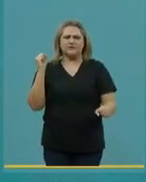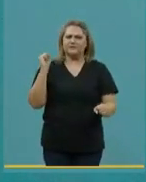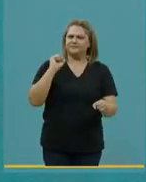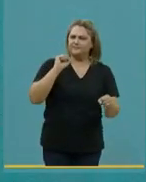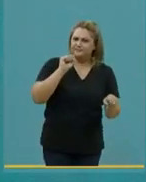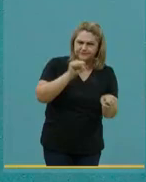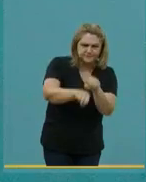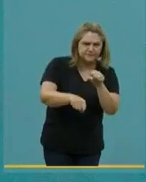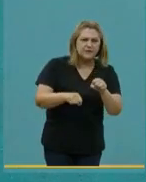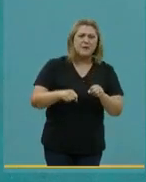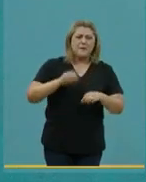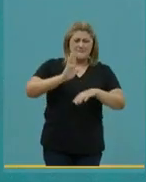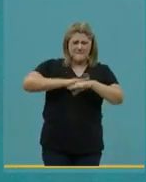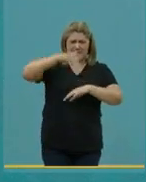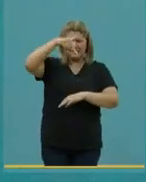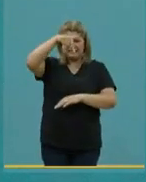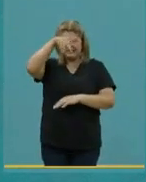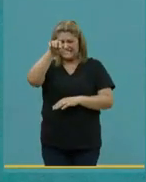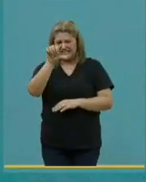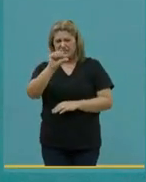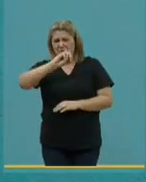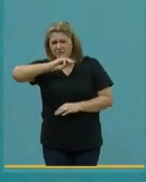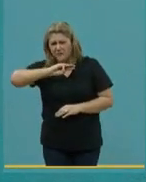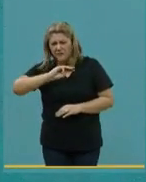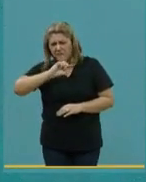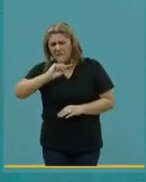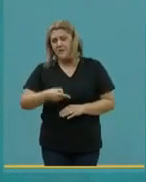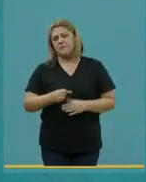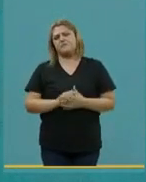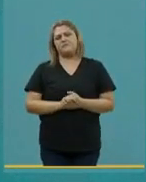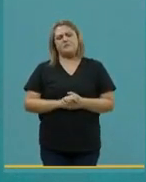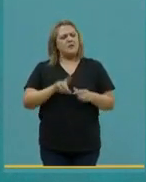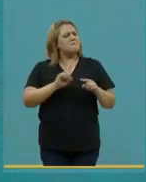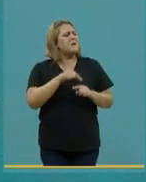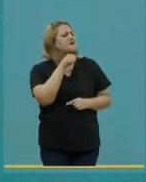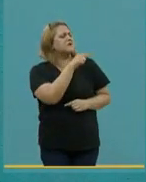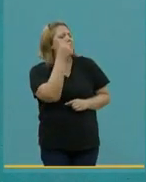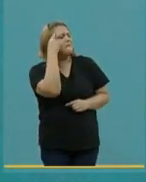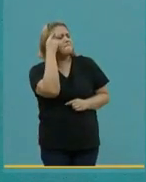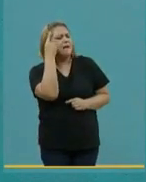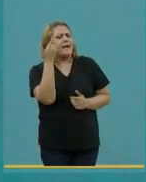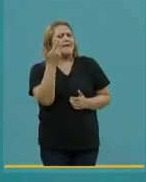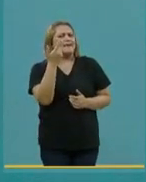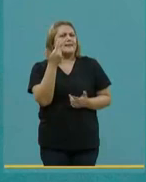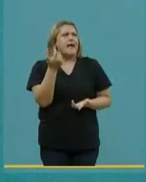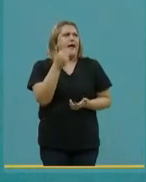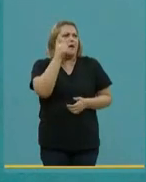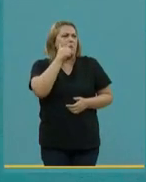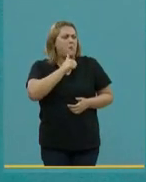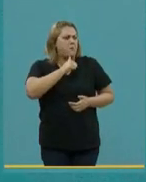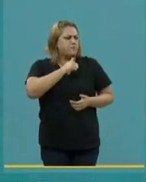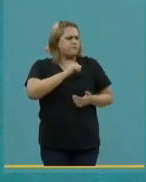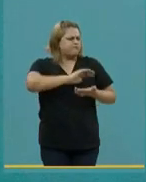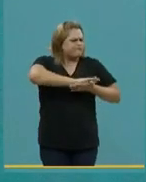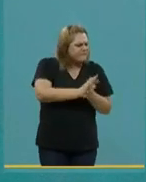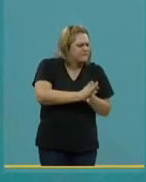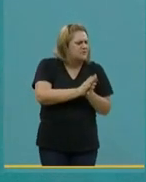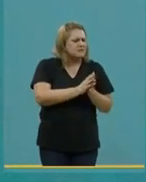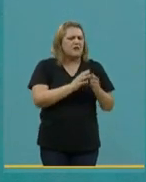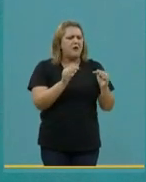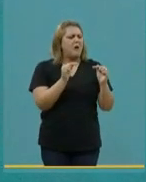79 mil a que a senhora acha que está ligado o feminicídio eu gostaria de saber em seu plano de governo existem políticas públicas